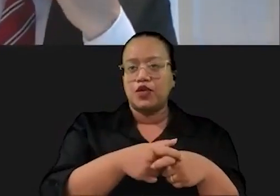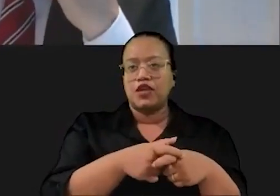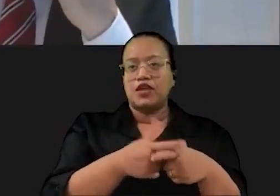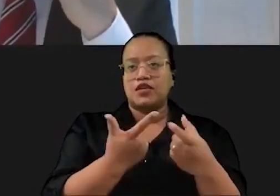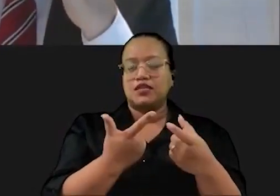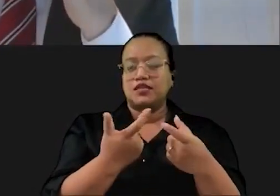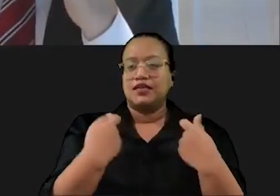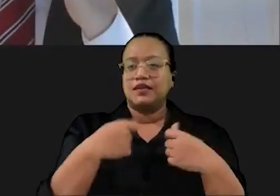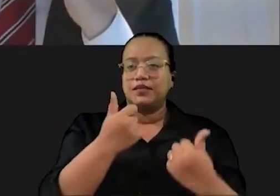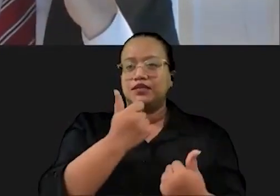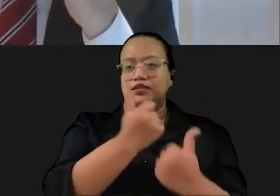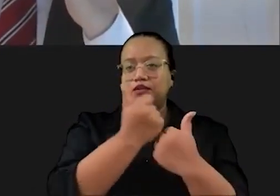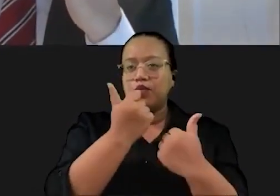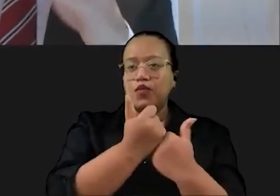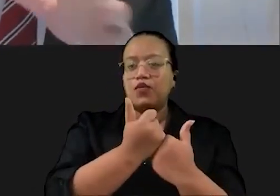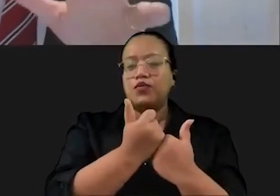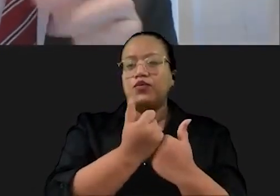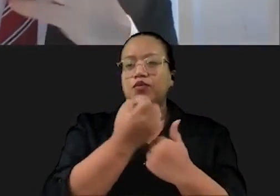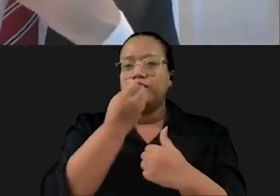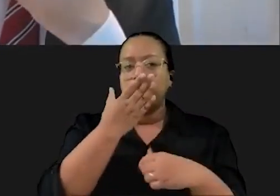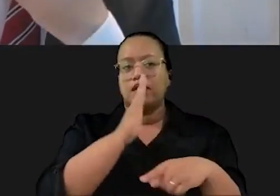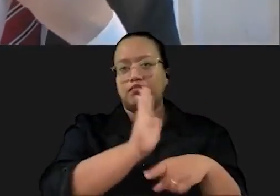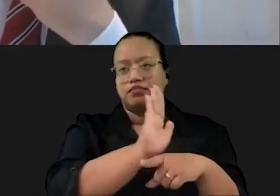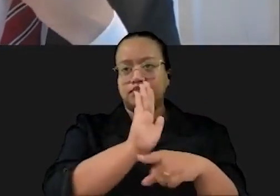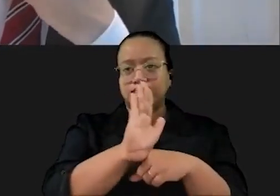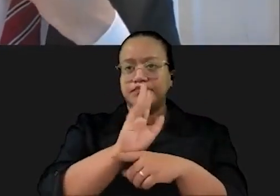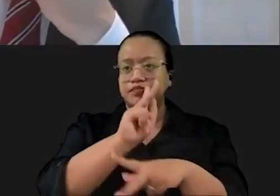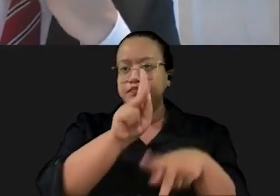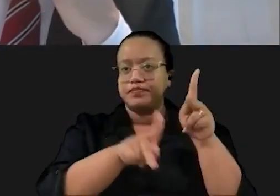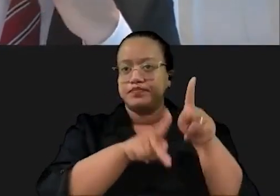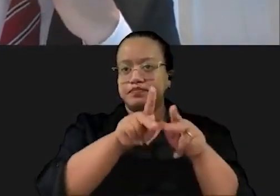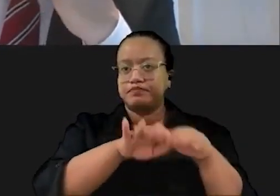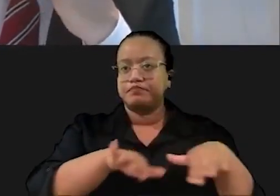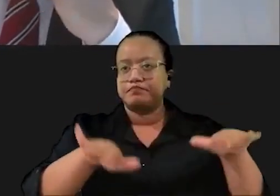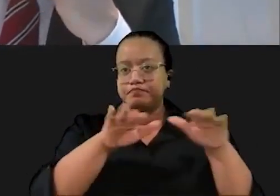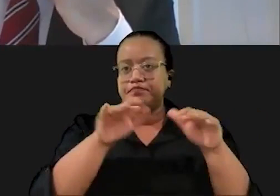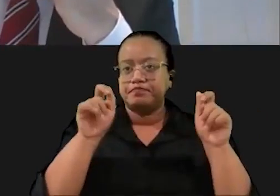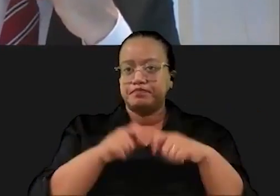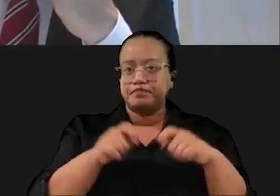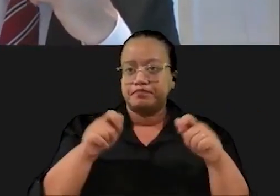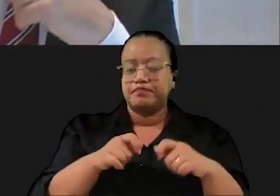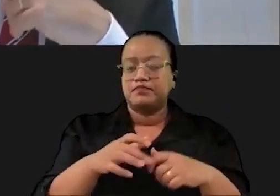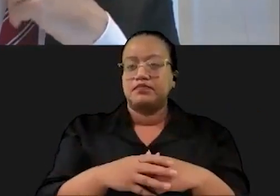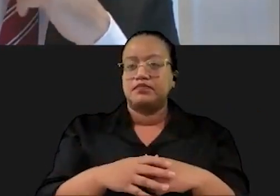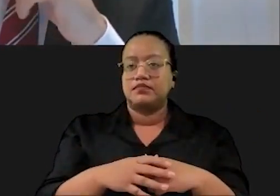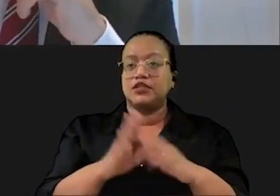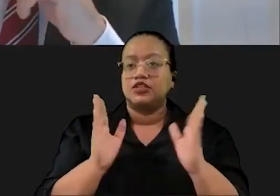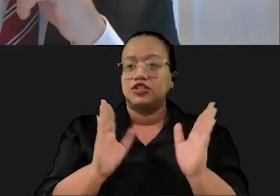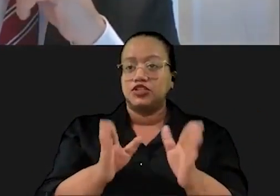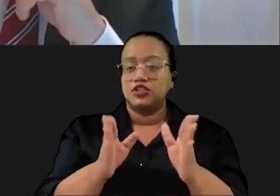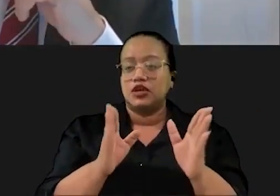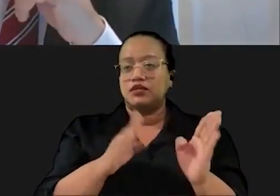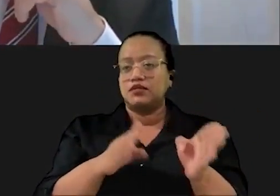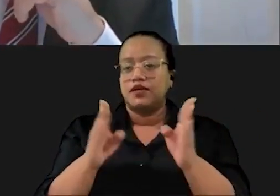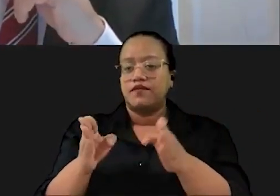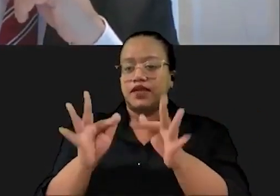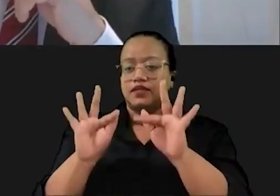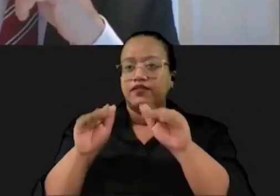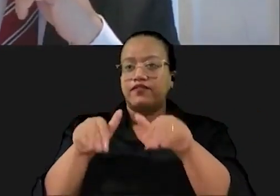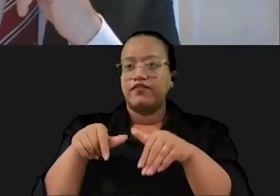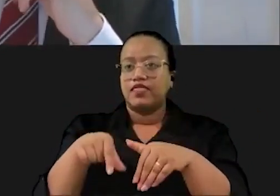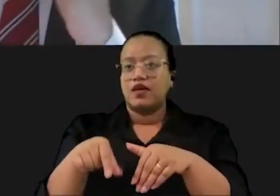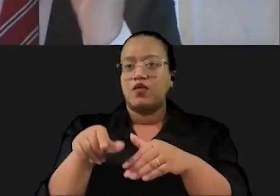população, né? Já está em fase final de formalização, em breve deve estar aí à disposição de